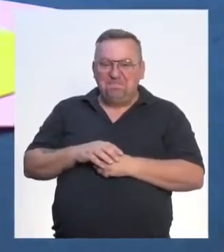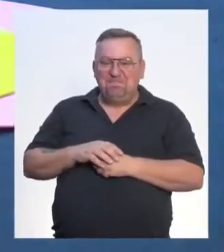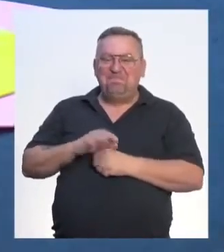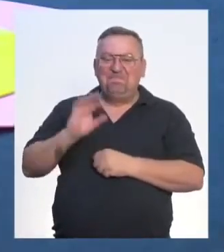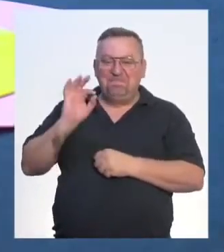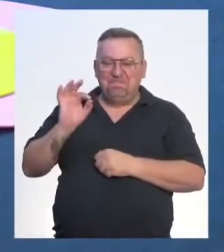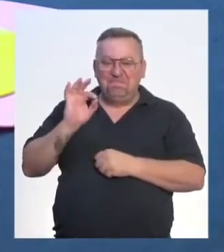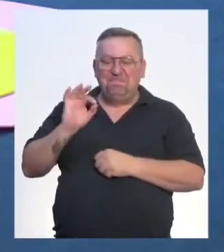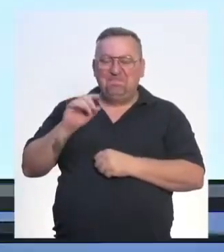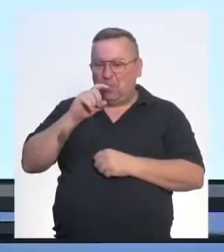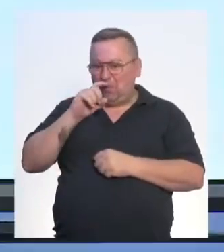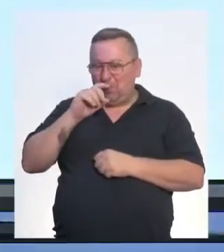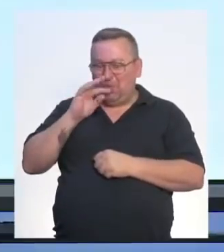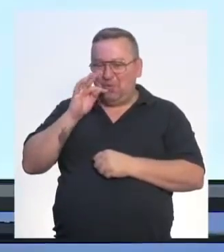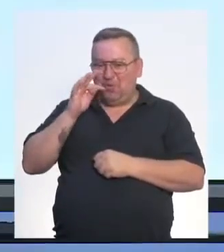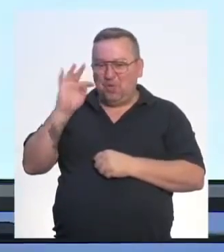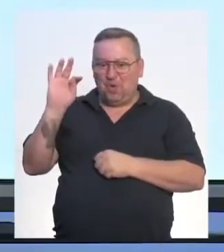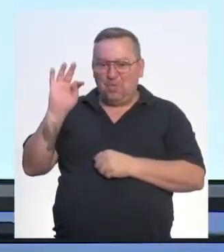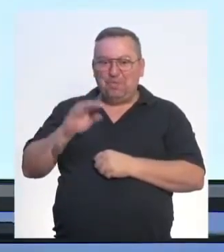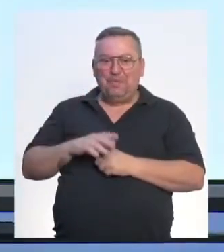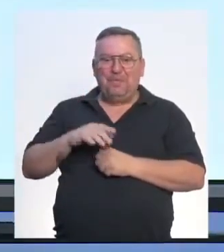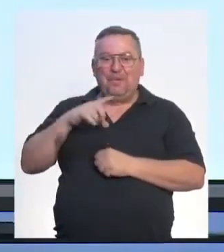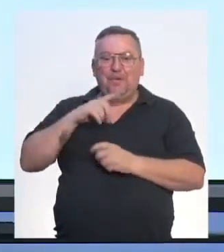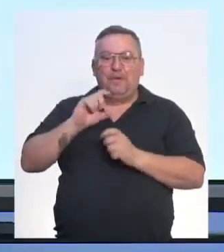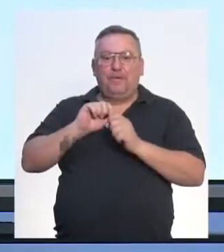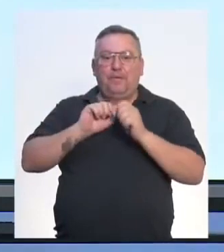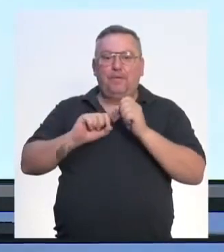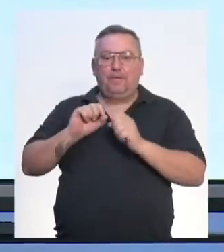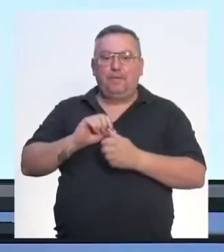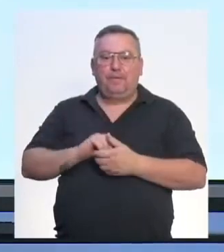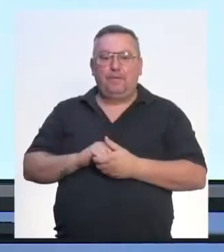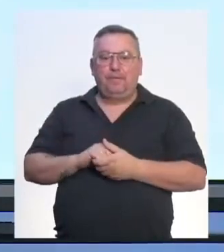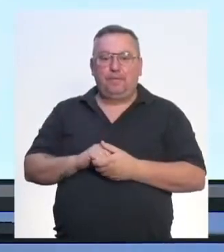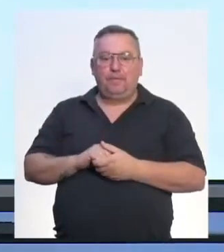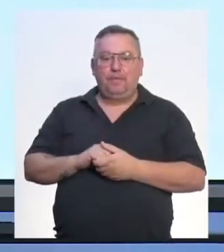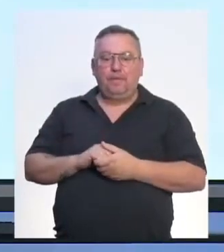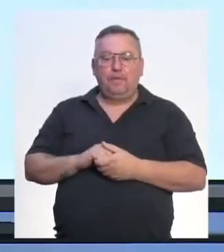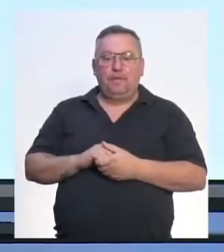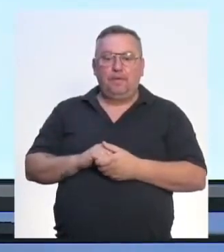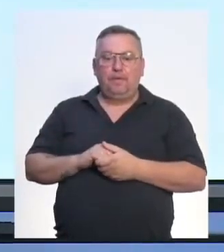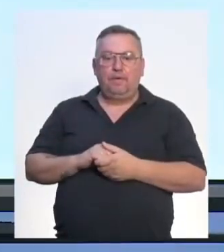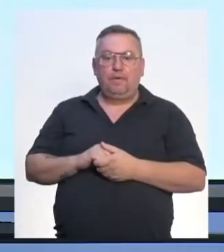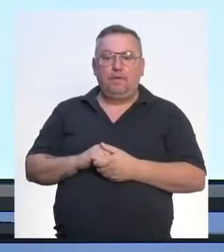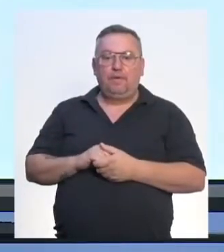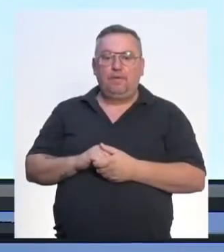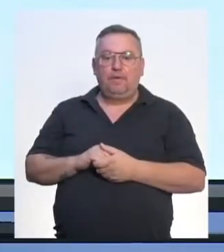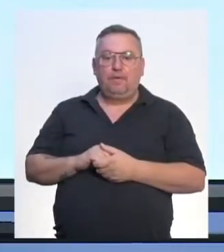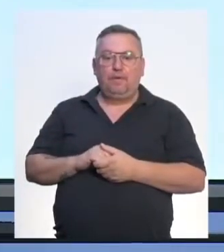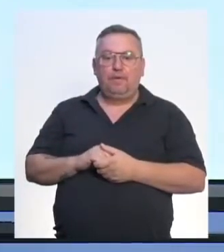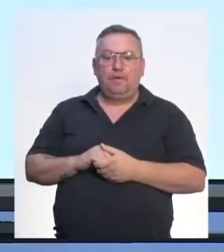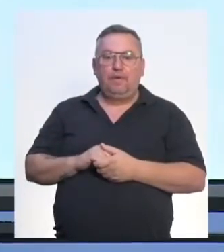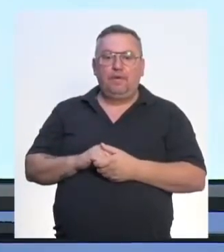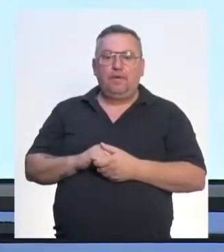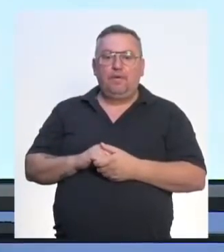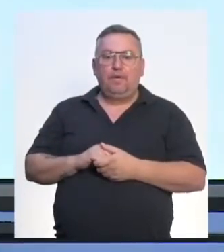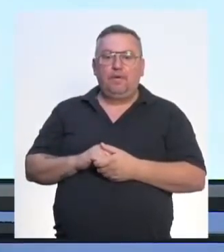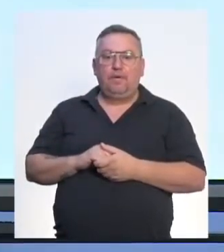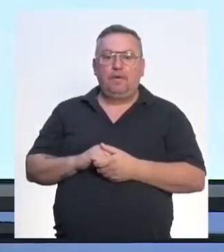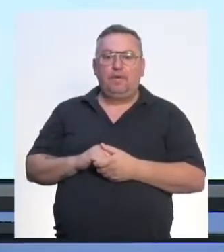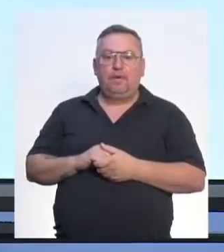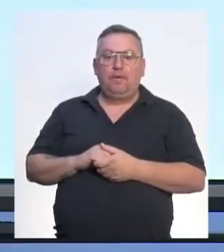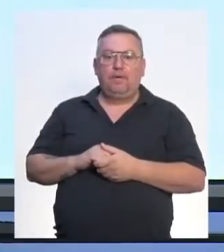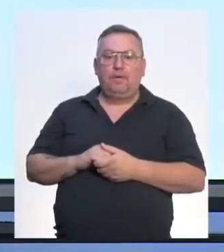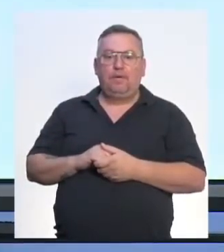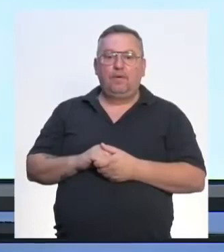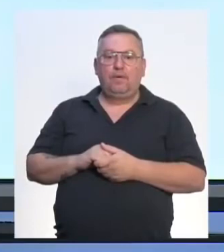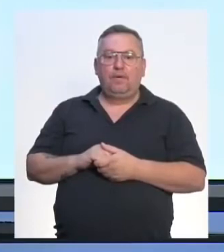Tá. Então eu tenho ali, ó. No caso, eu tenho que fazer a multiplicação. Isso. Lembrando que esse é o positivo. Então eu tenho um. Opa, vou até apagar